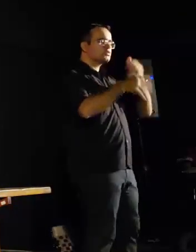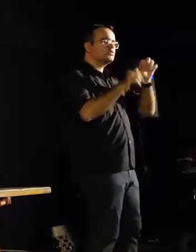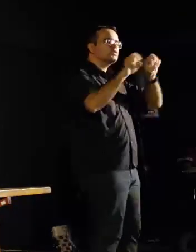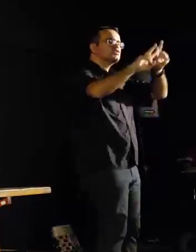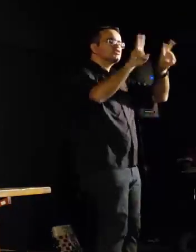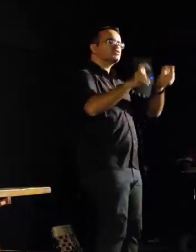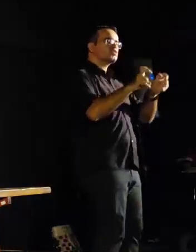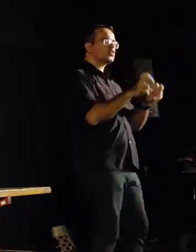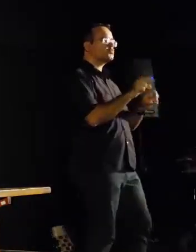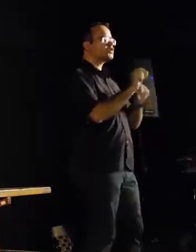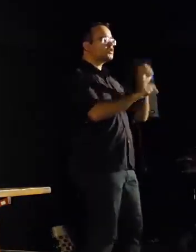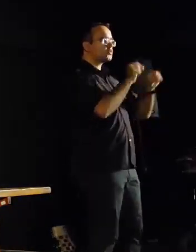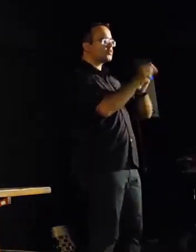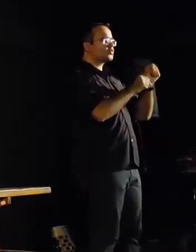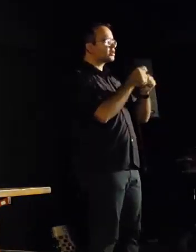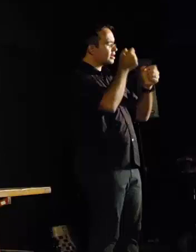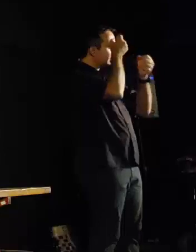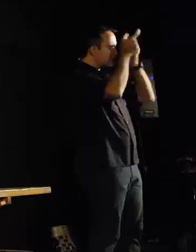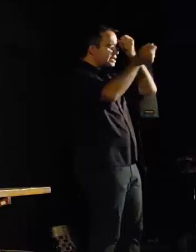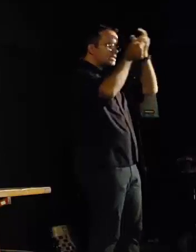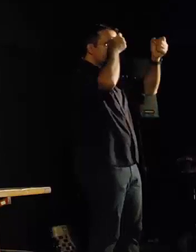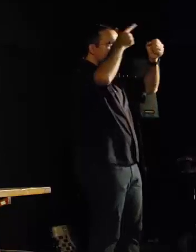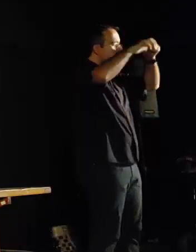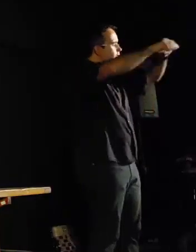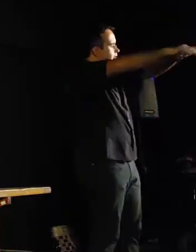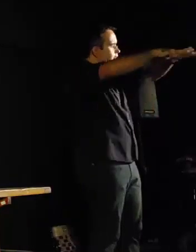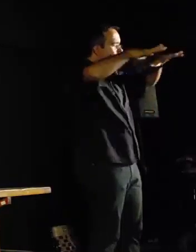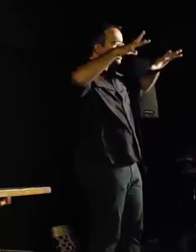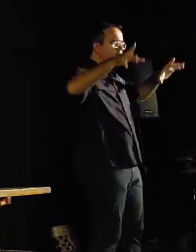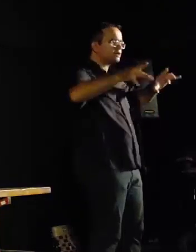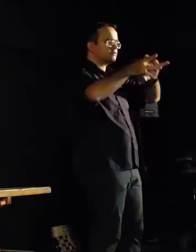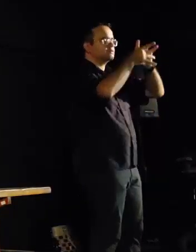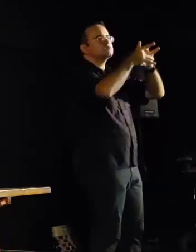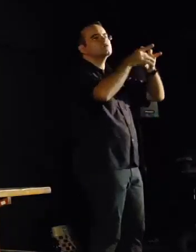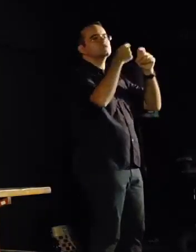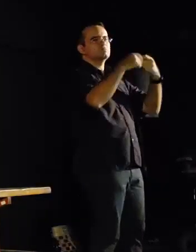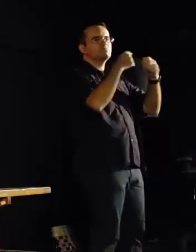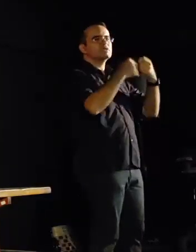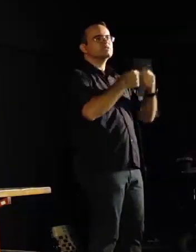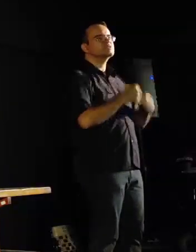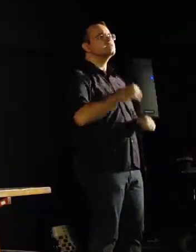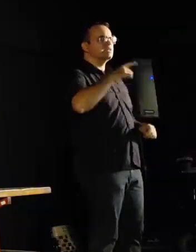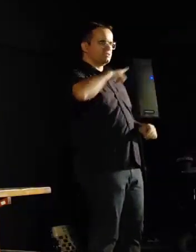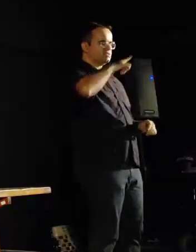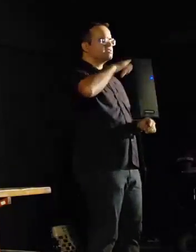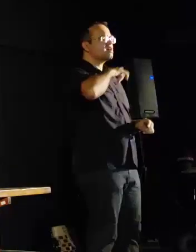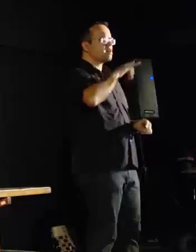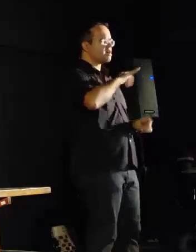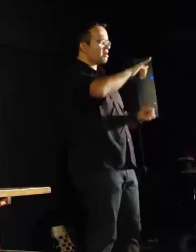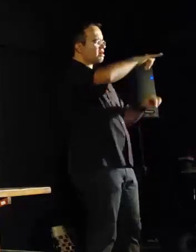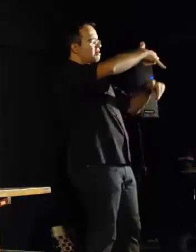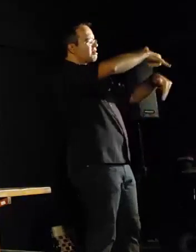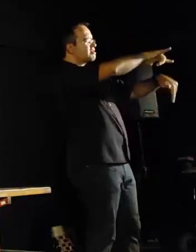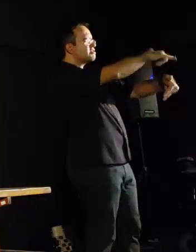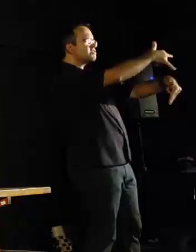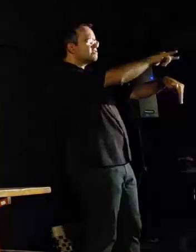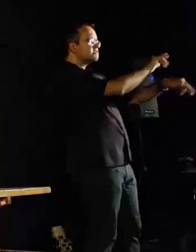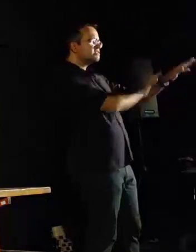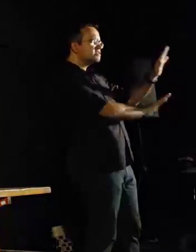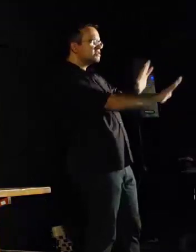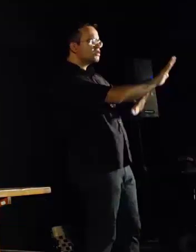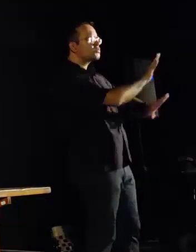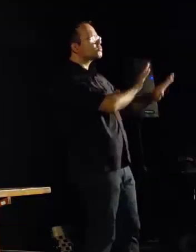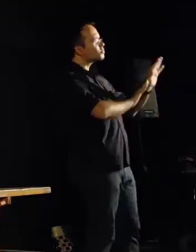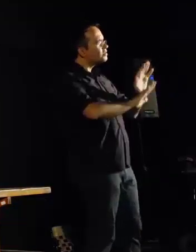tempo. Precisamos apelar à nossa imaginação coletiva. Nessas formas de dominação se experimentam e criam laboratórios,